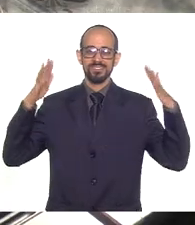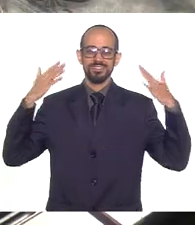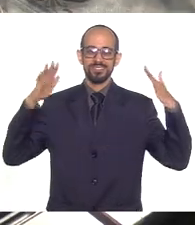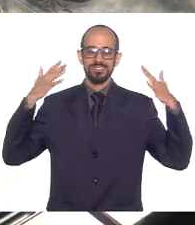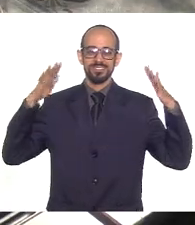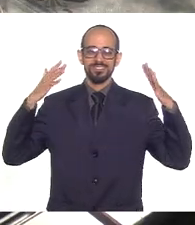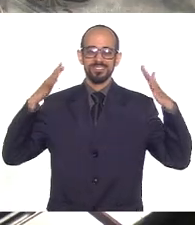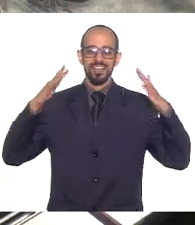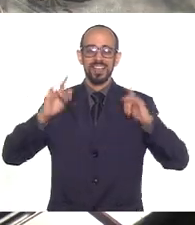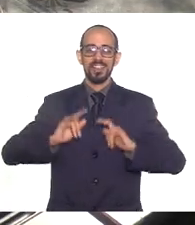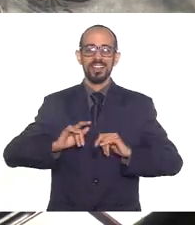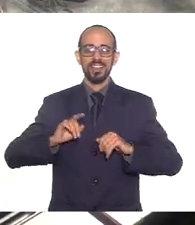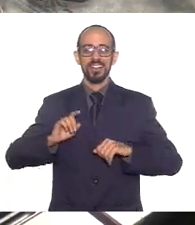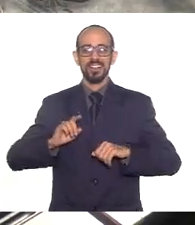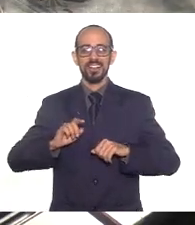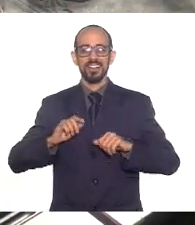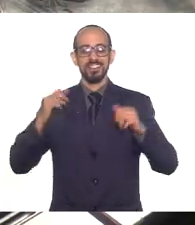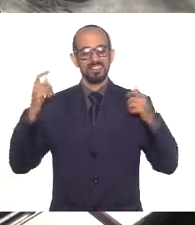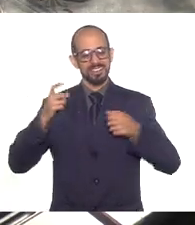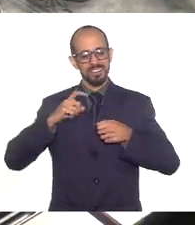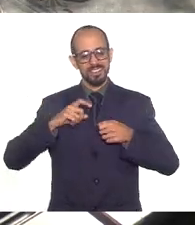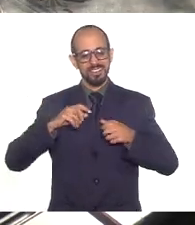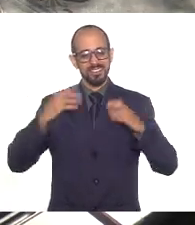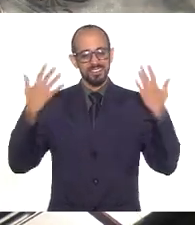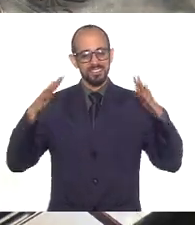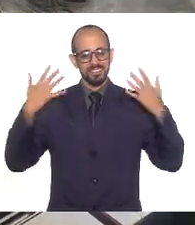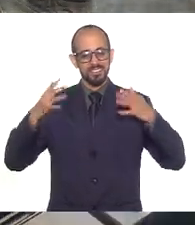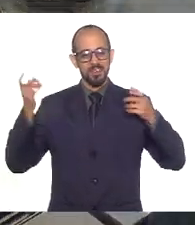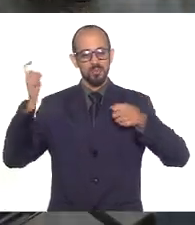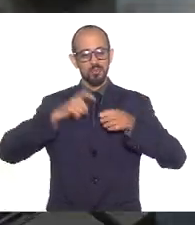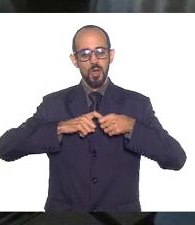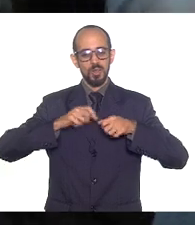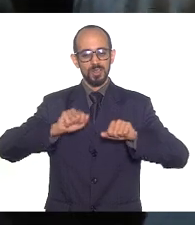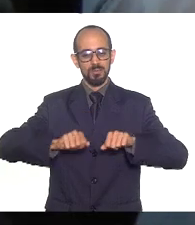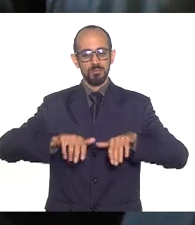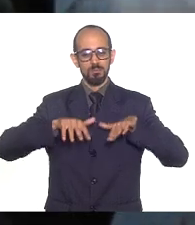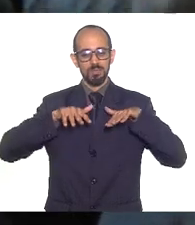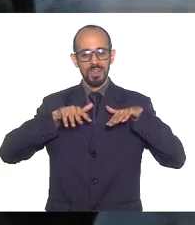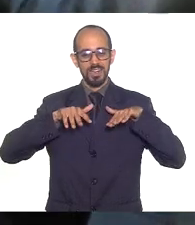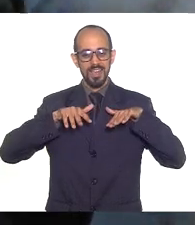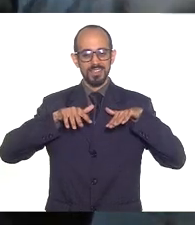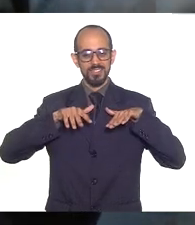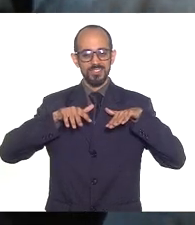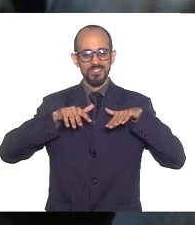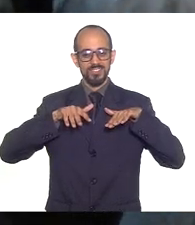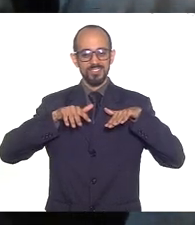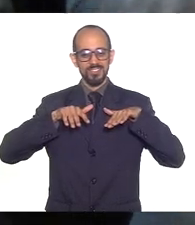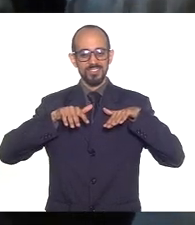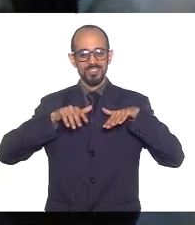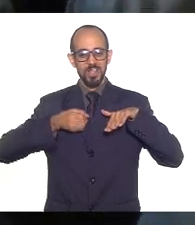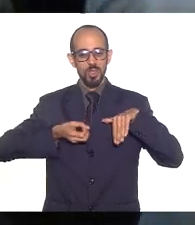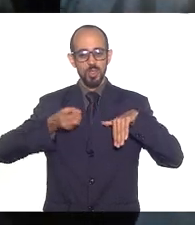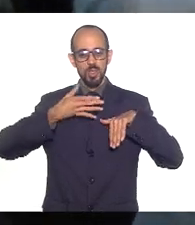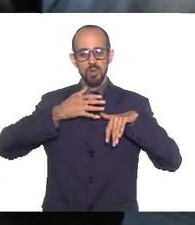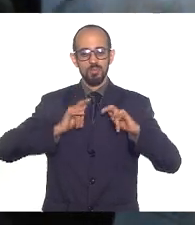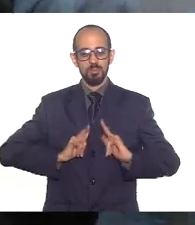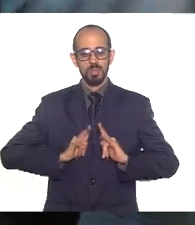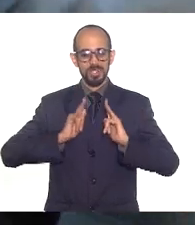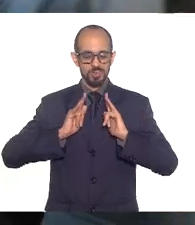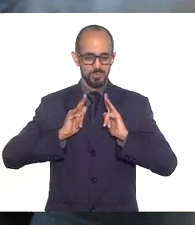e lá vou culinária é o novo